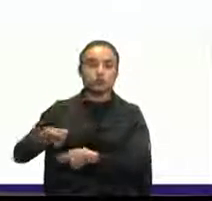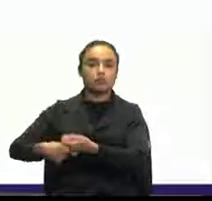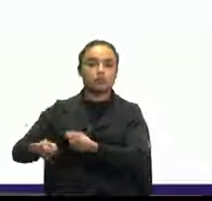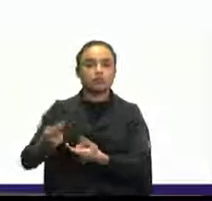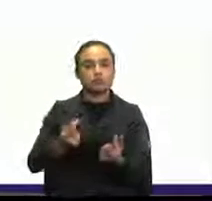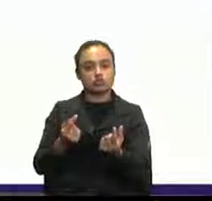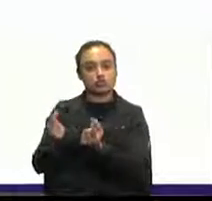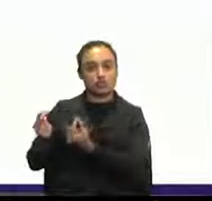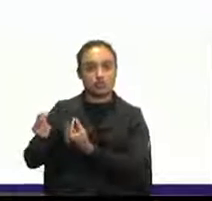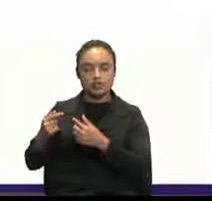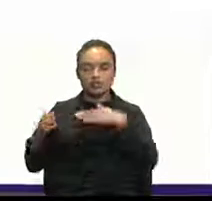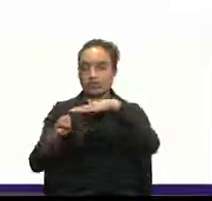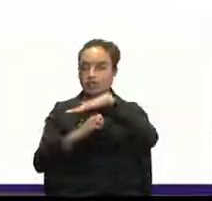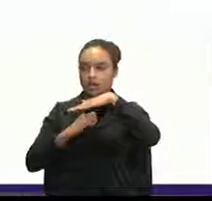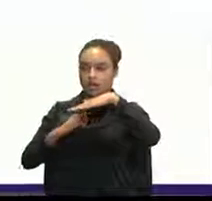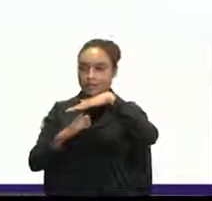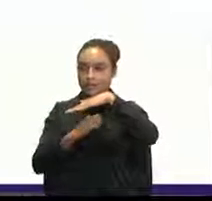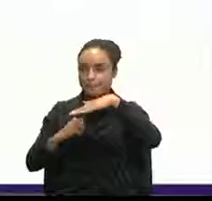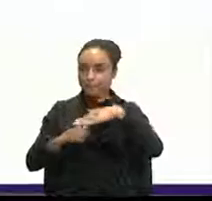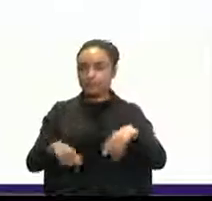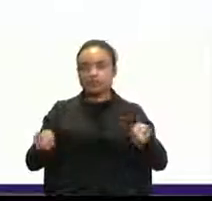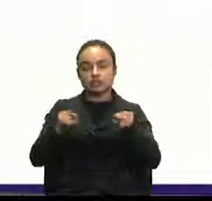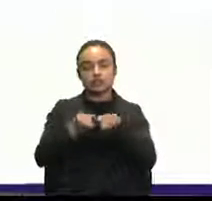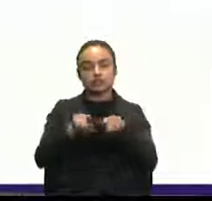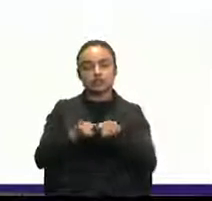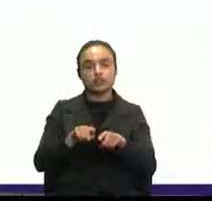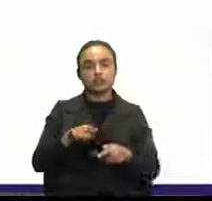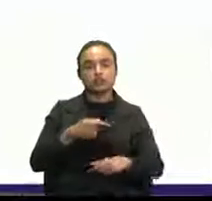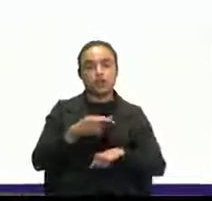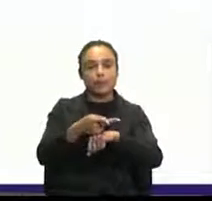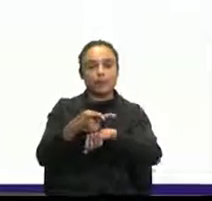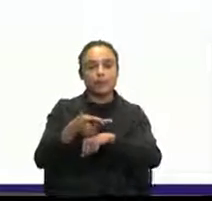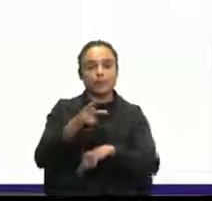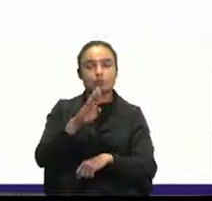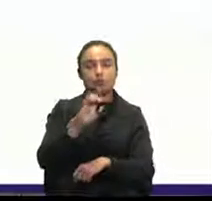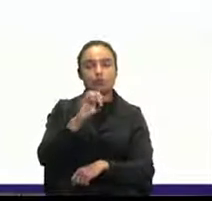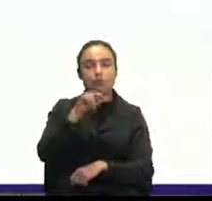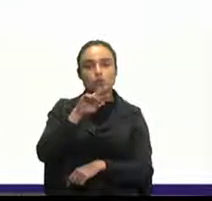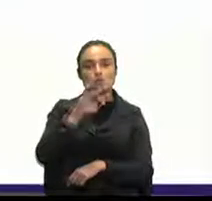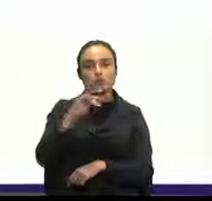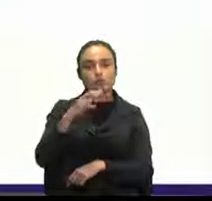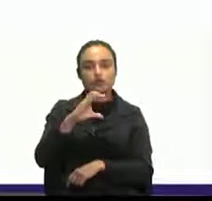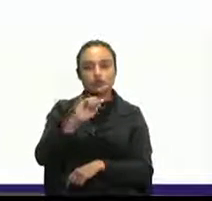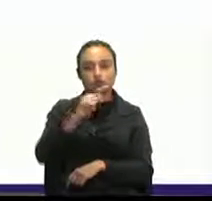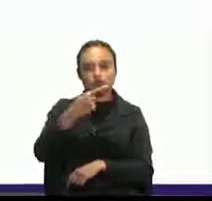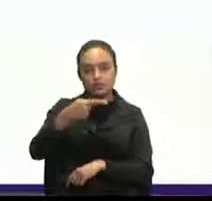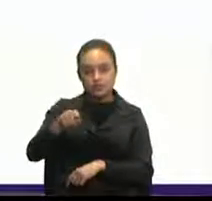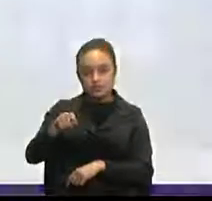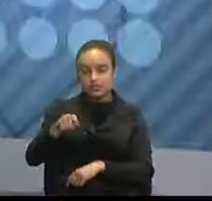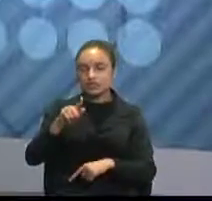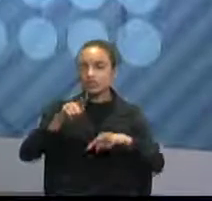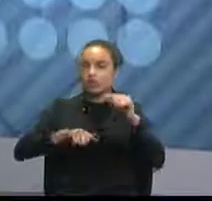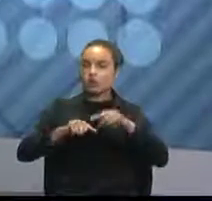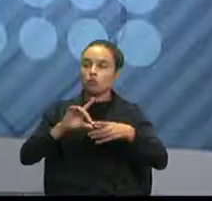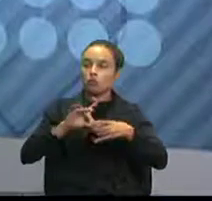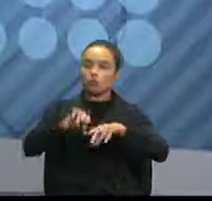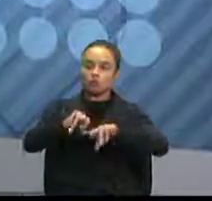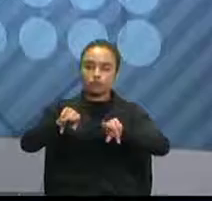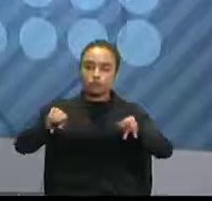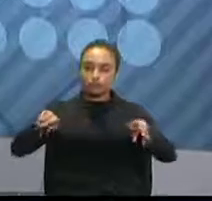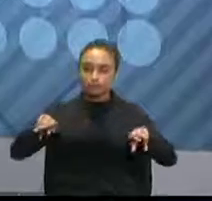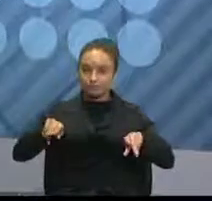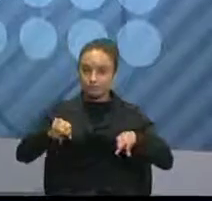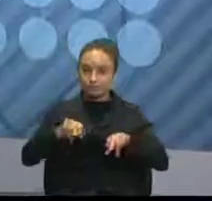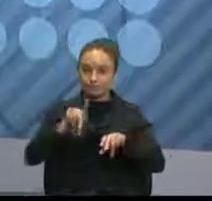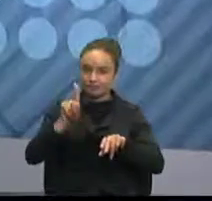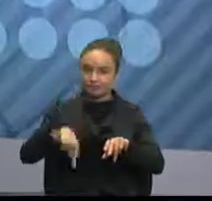que recebimento de ações adicionais de acordo com quantia de ações já possui da pelo investidor casa empresa assim opte